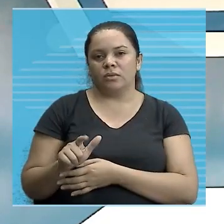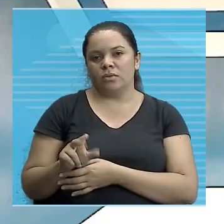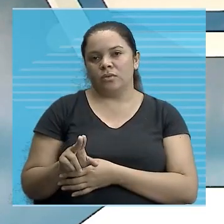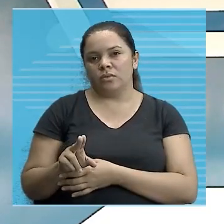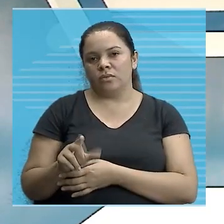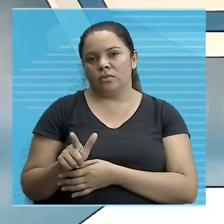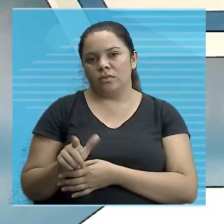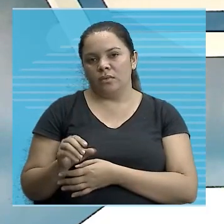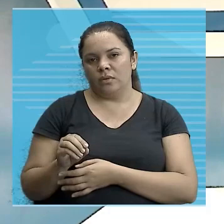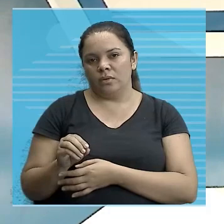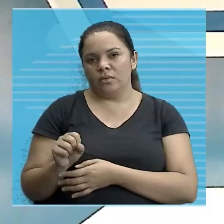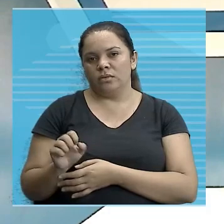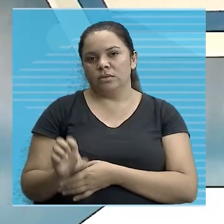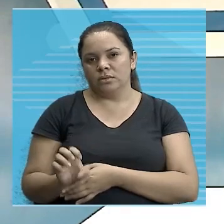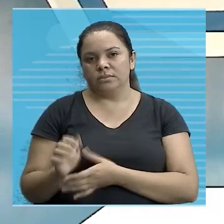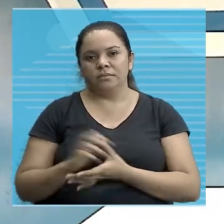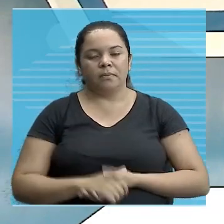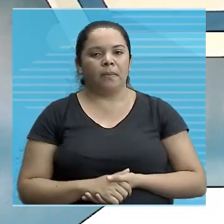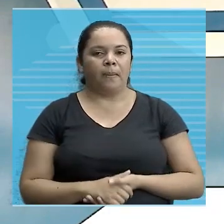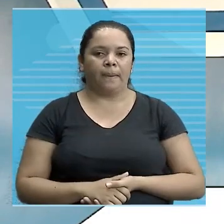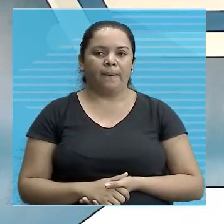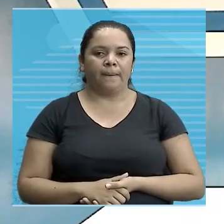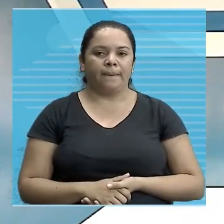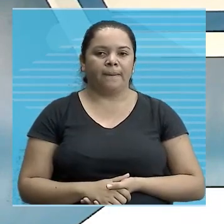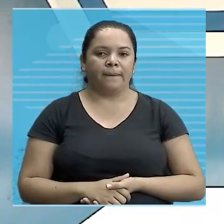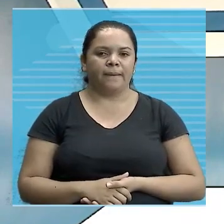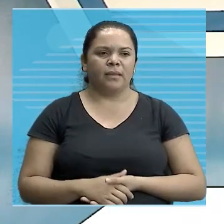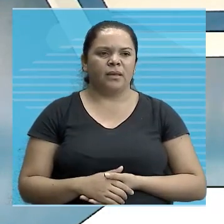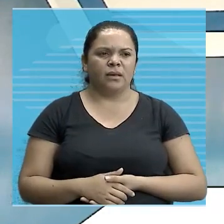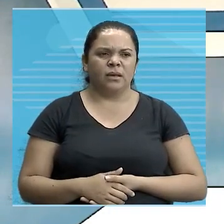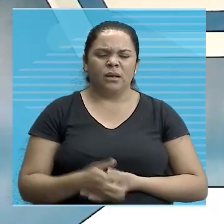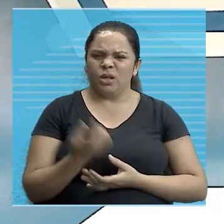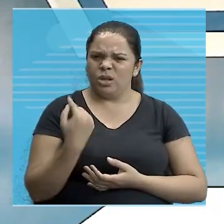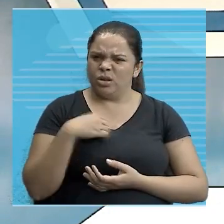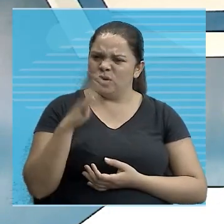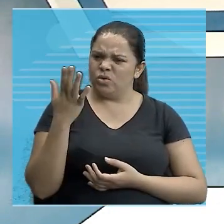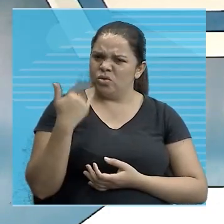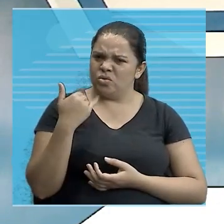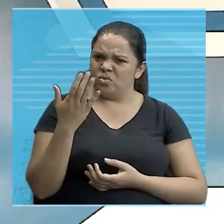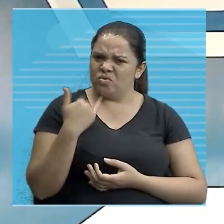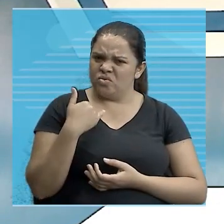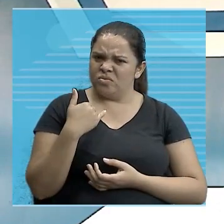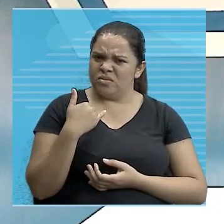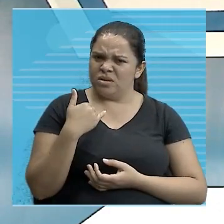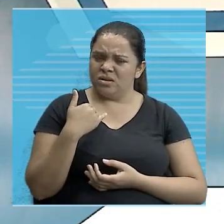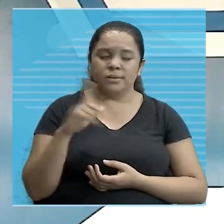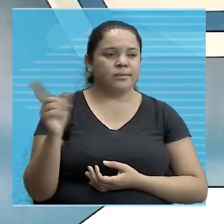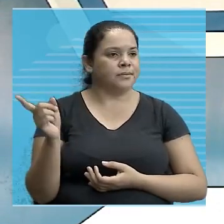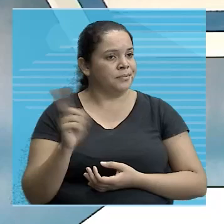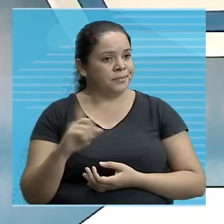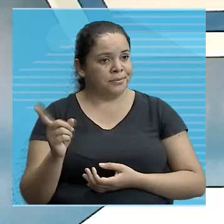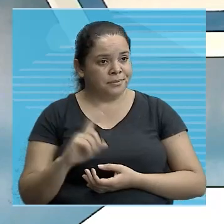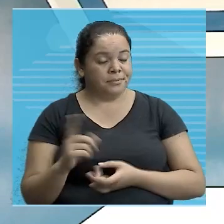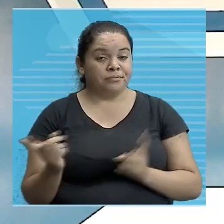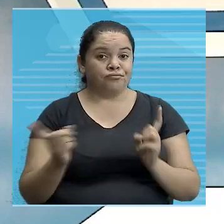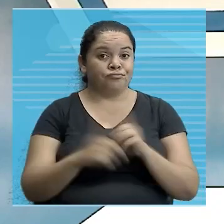Então, preste atenção. Quer dizer, então, professor, que a gente come isso aqui? Não, é exatamente o contrário. Quando